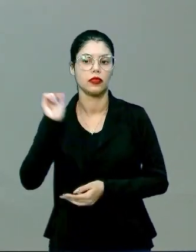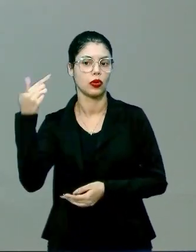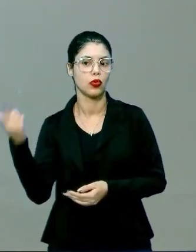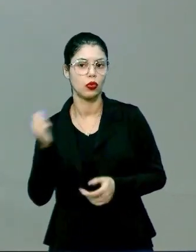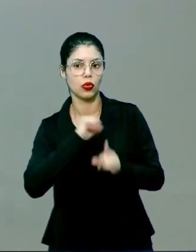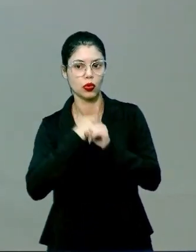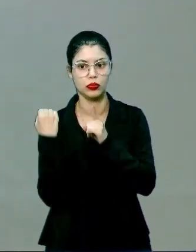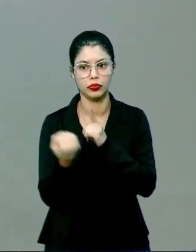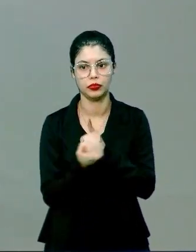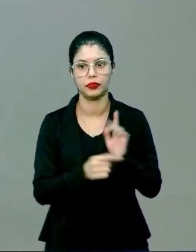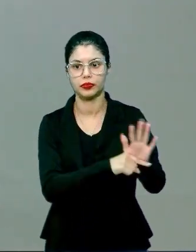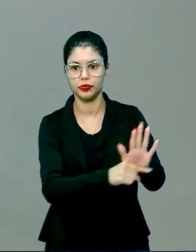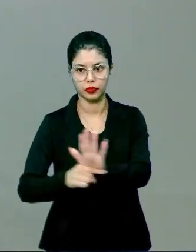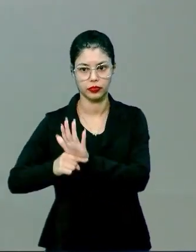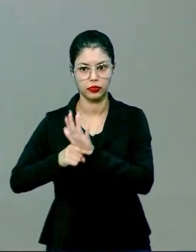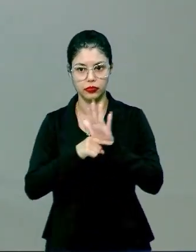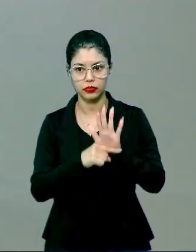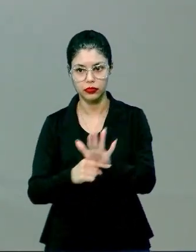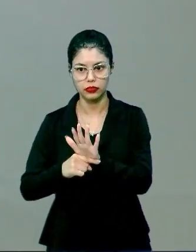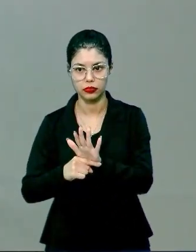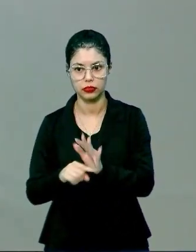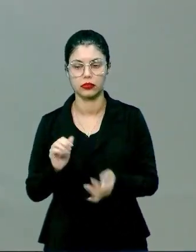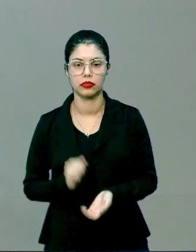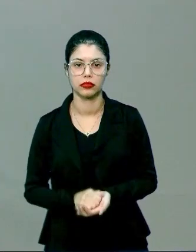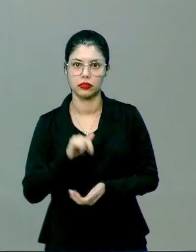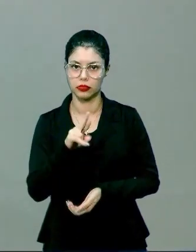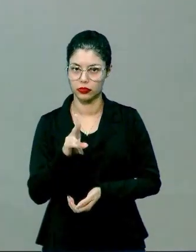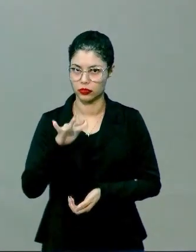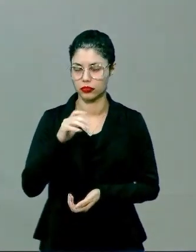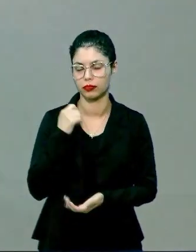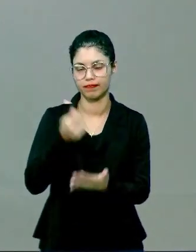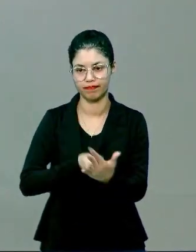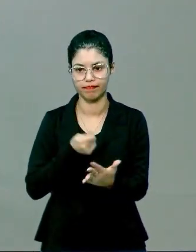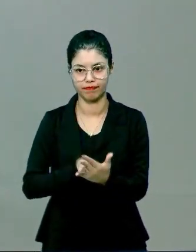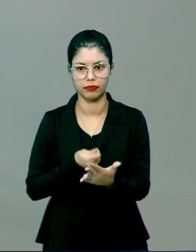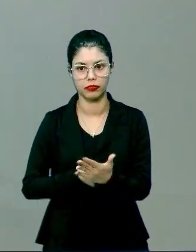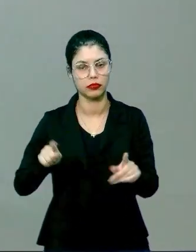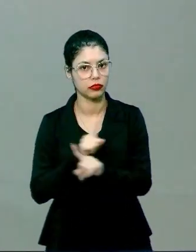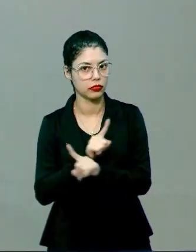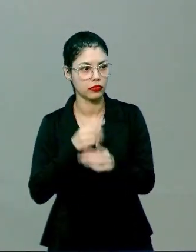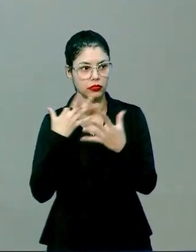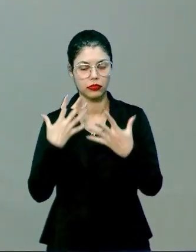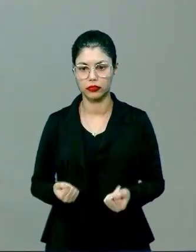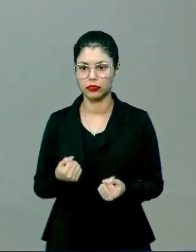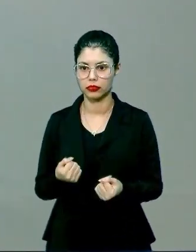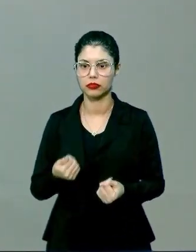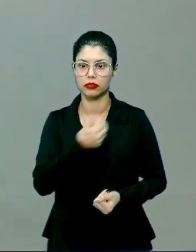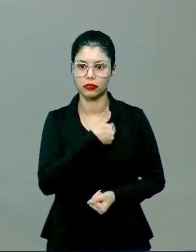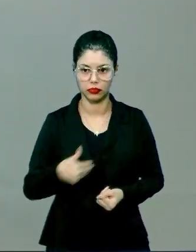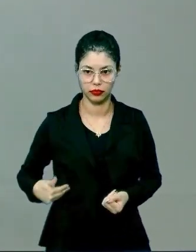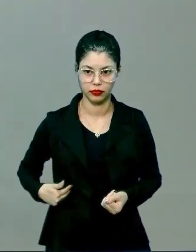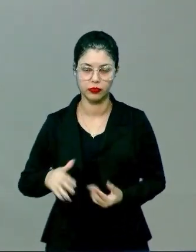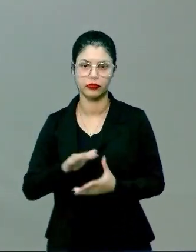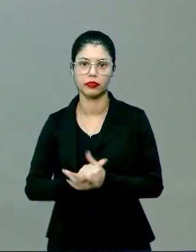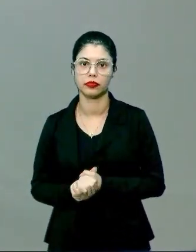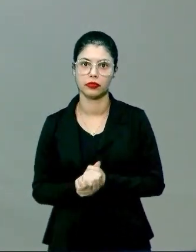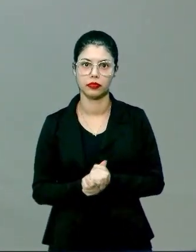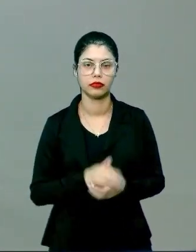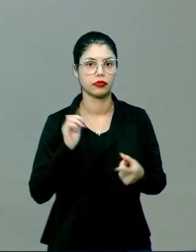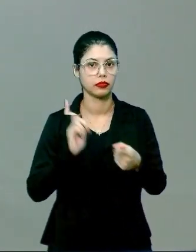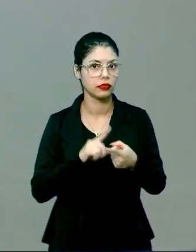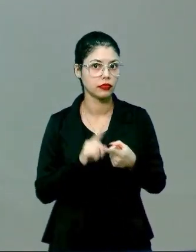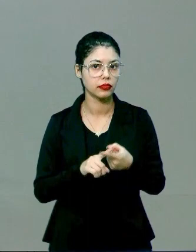da sociedade, mas representavam uma ameaça de resistência, né, não aceitando a República. Por quê?